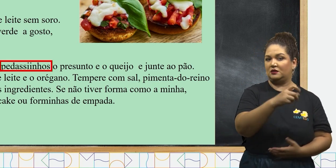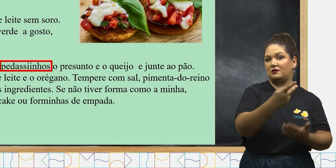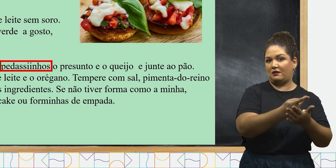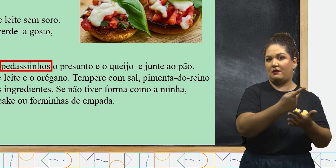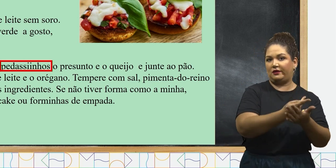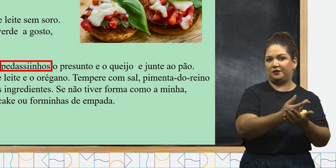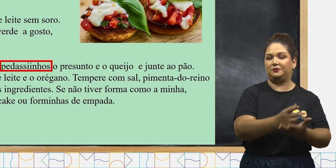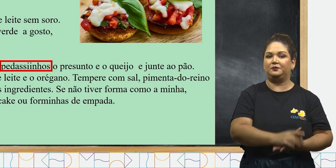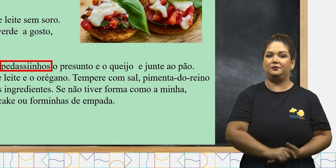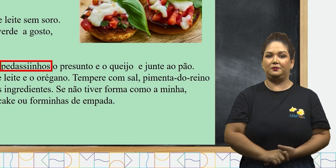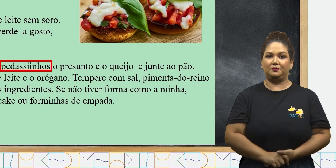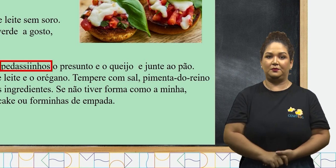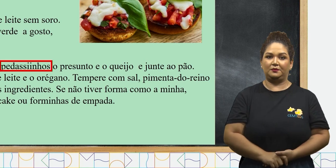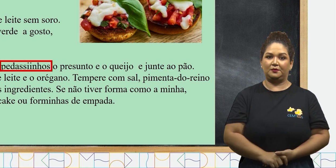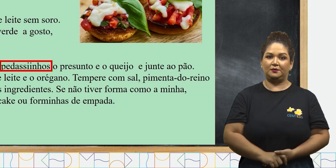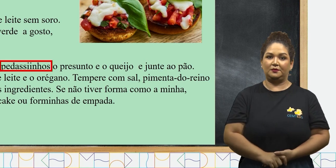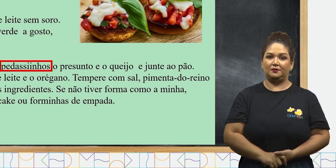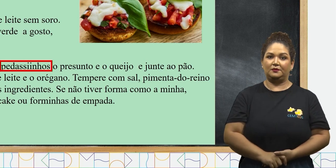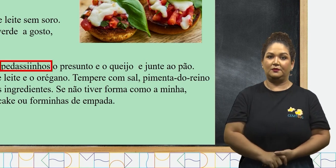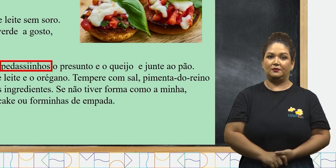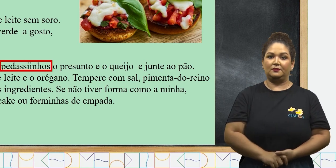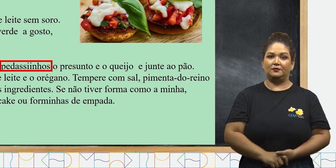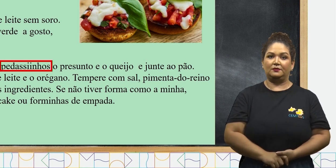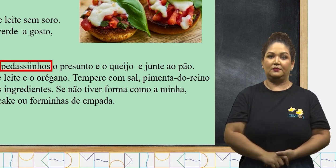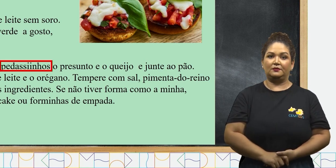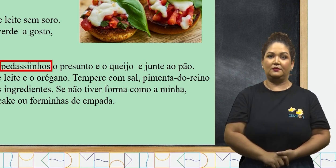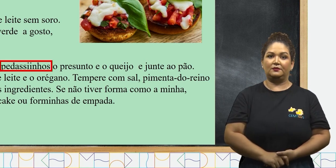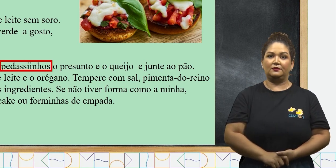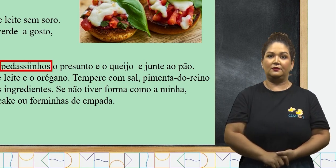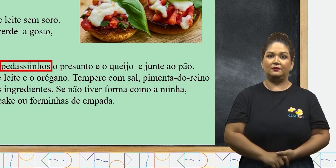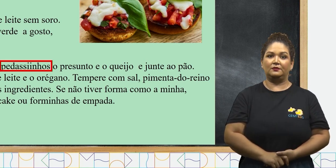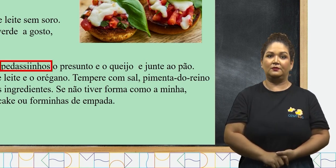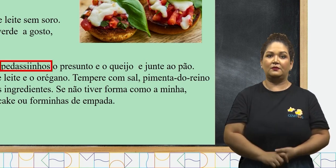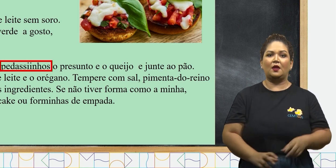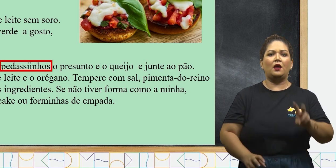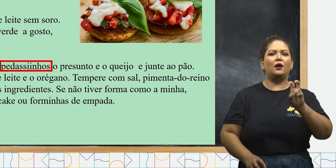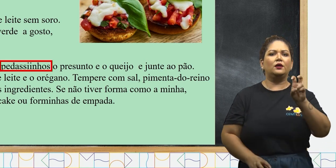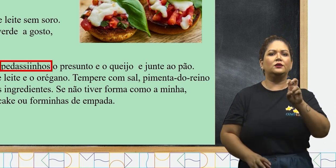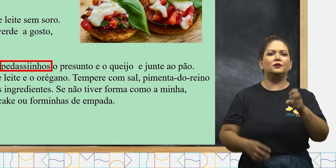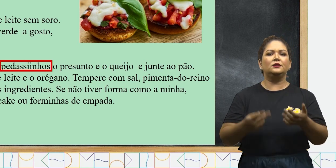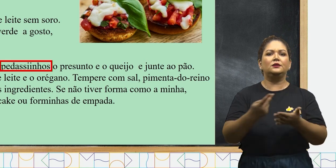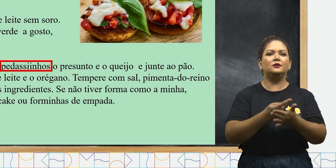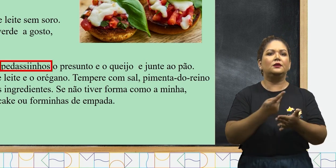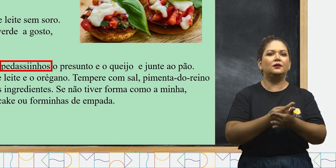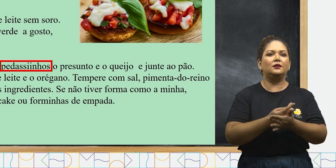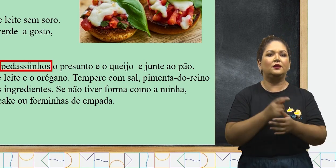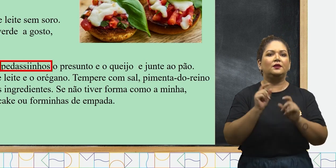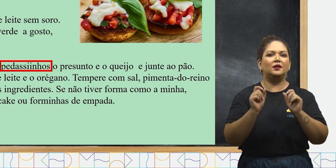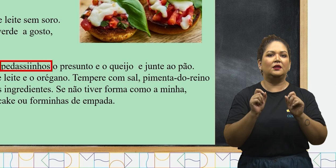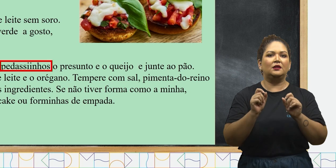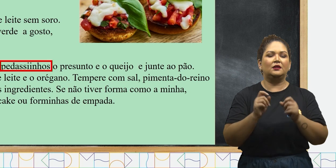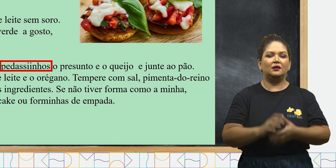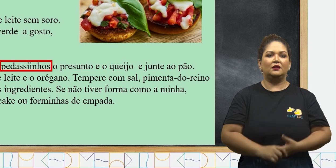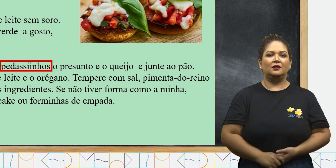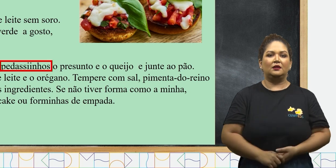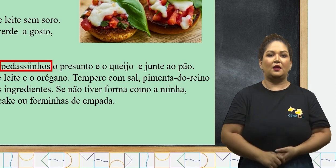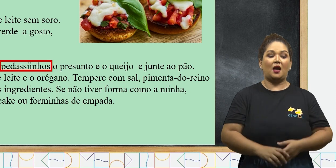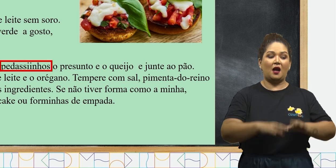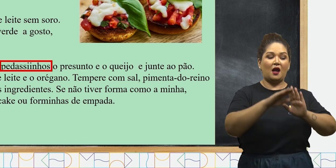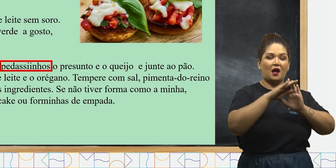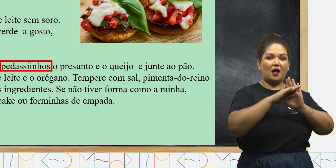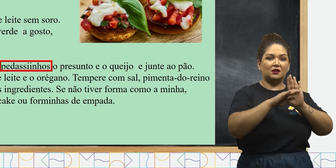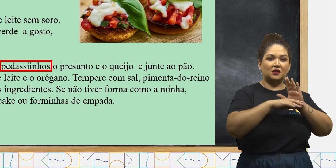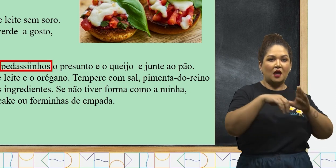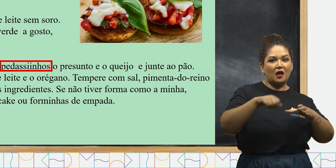aqui? Quinto erro: prestou atenção qual é? A receita não fala